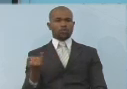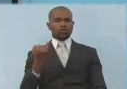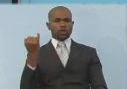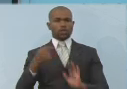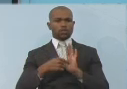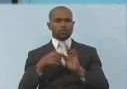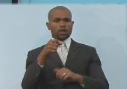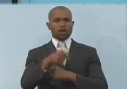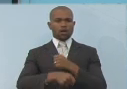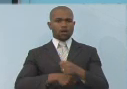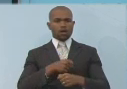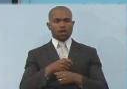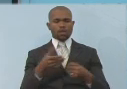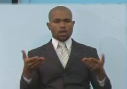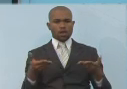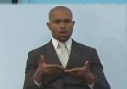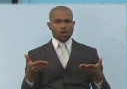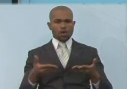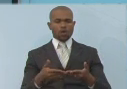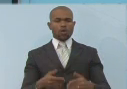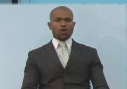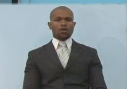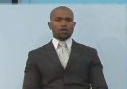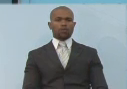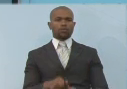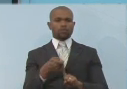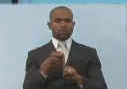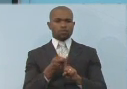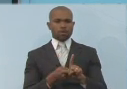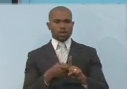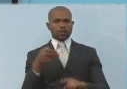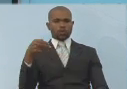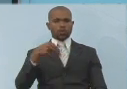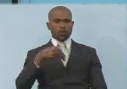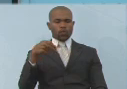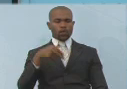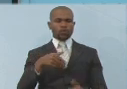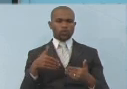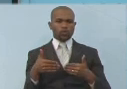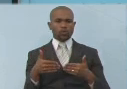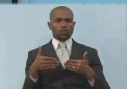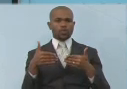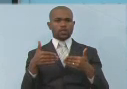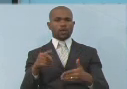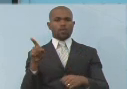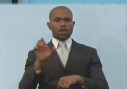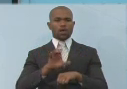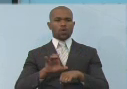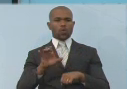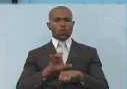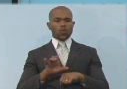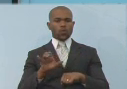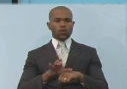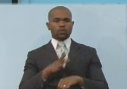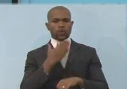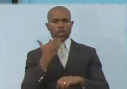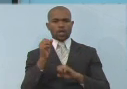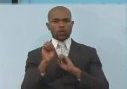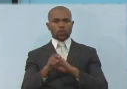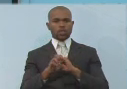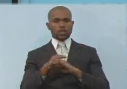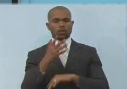ano, mais precisamente neste mês de novembro, nós iniciamos o curso de aperfeiçoamento em educação